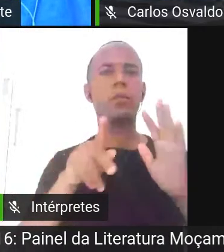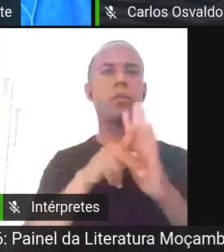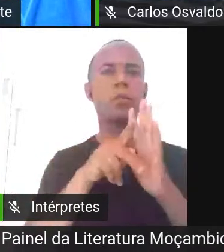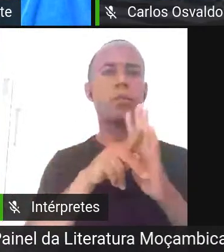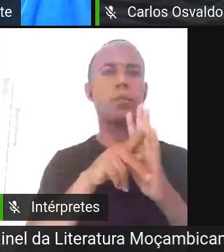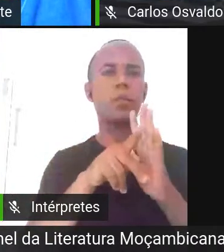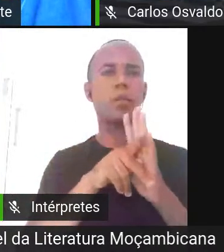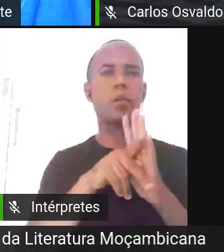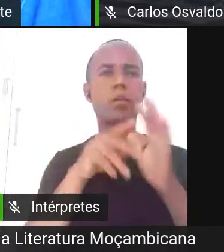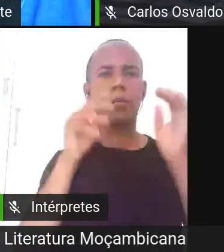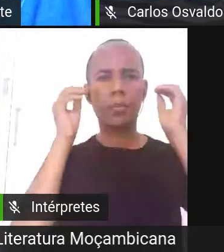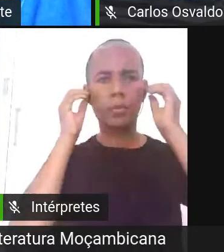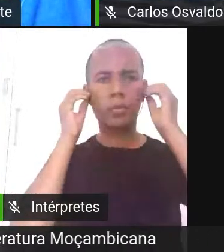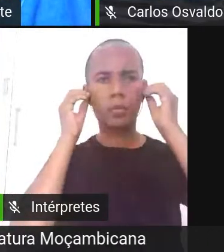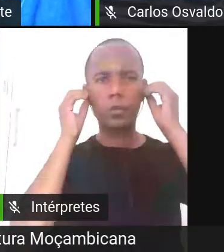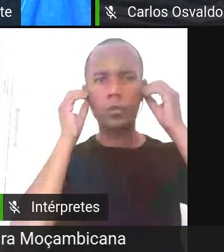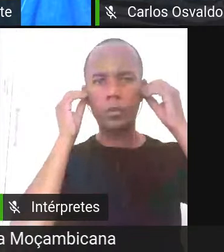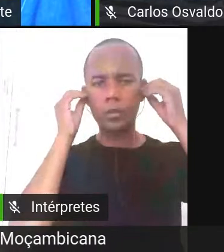ele aconteceu.